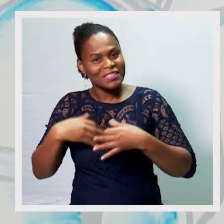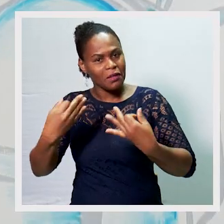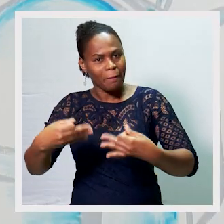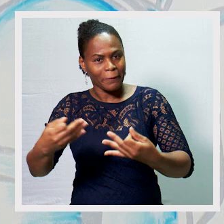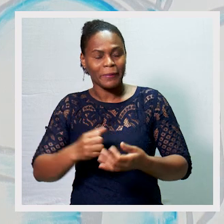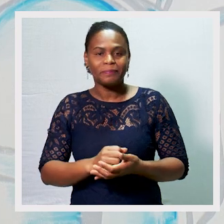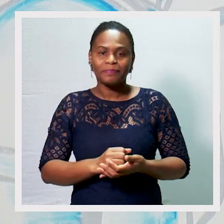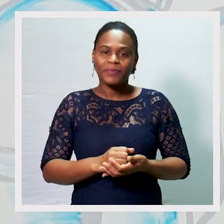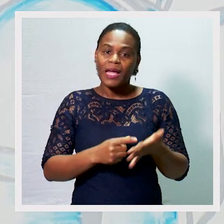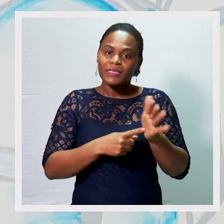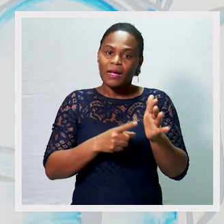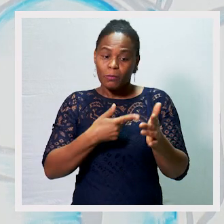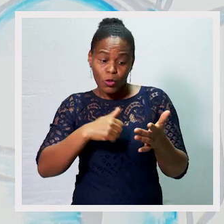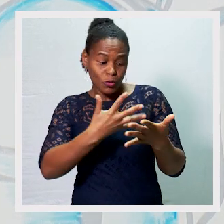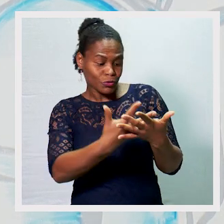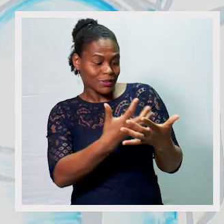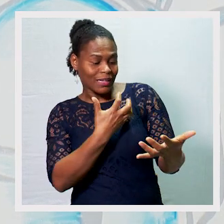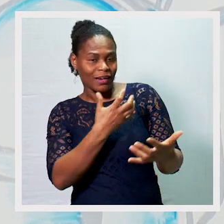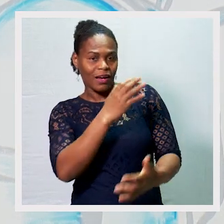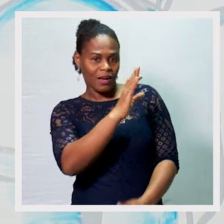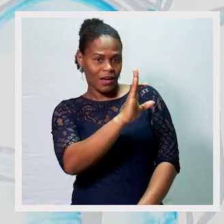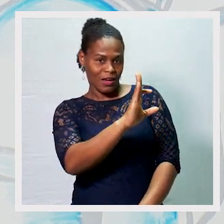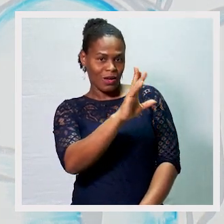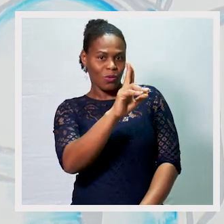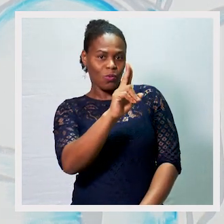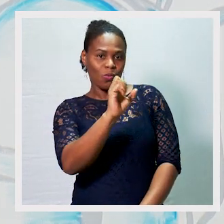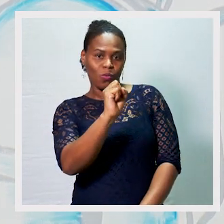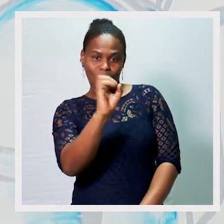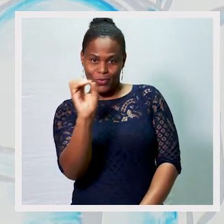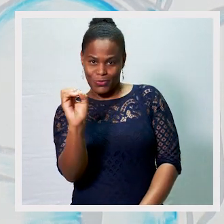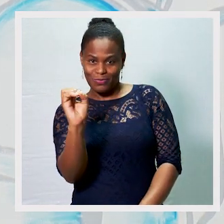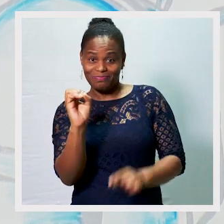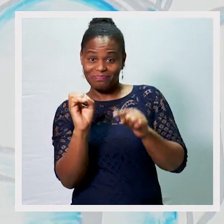Por exemplo, aqui nós destacamos o Hugo.